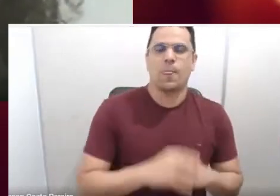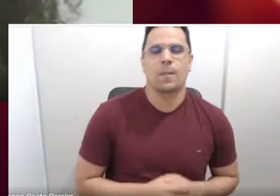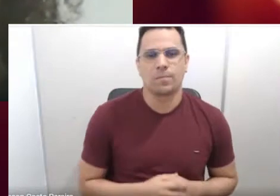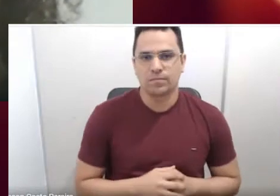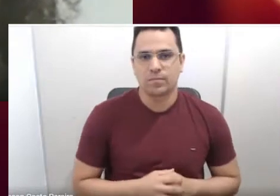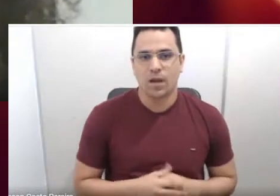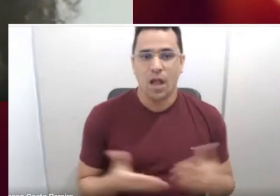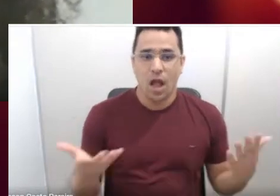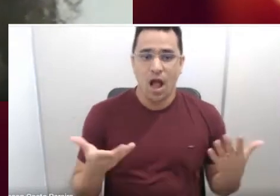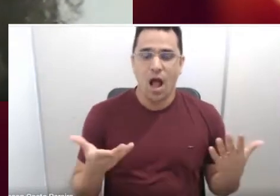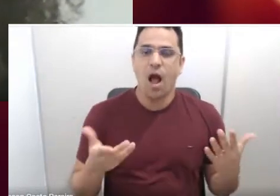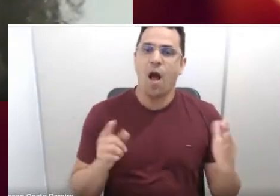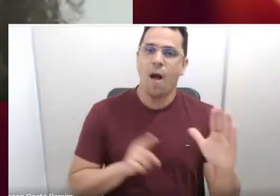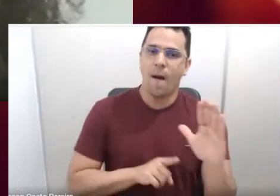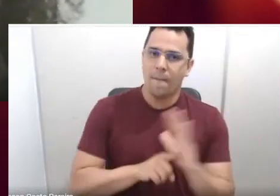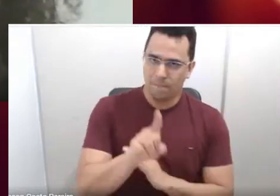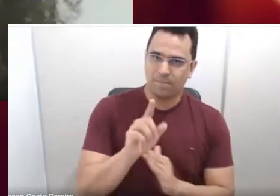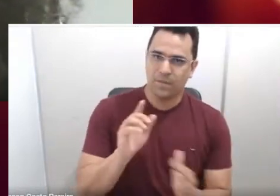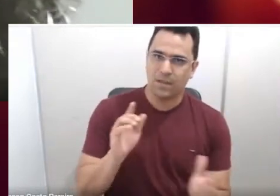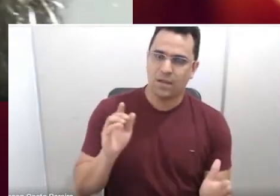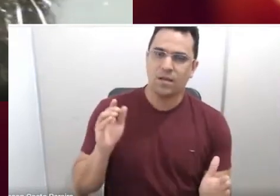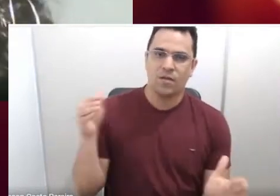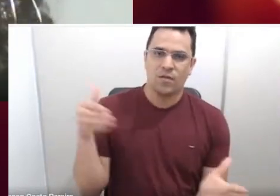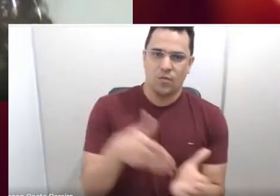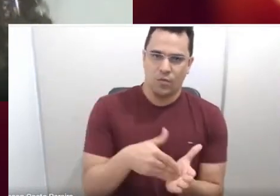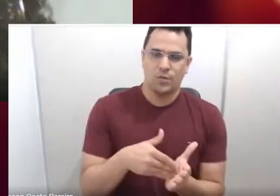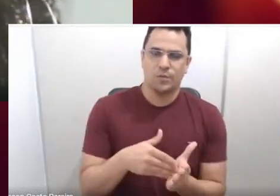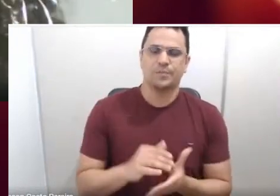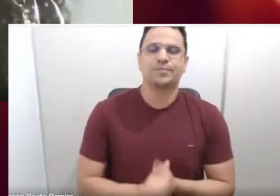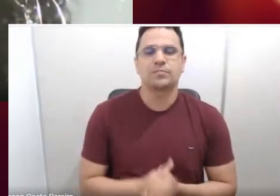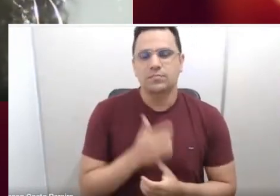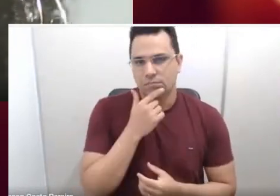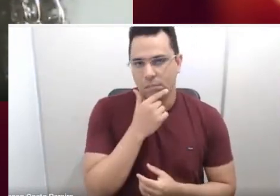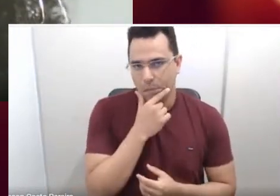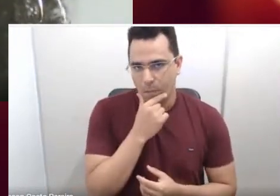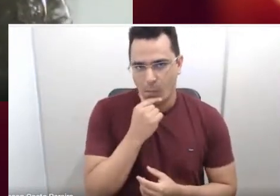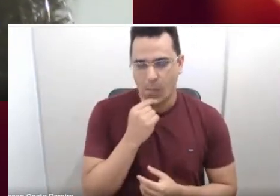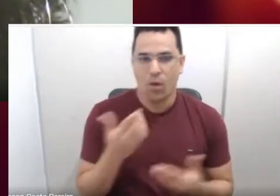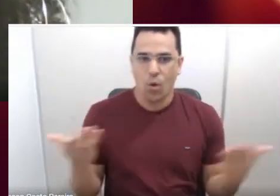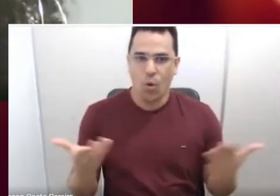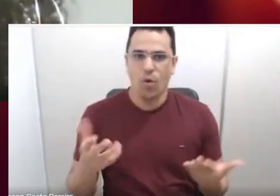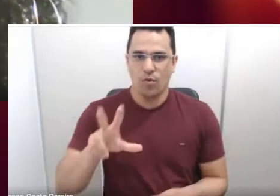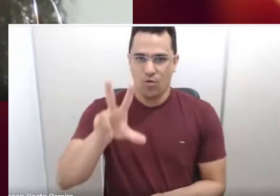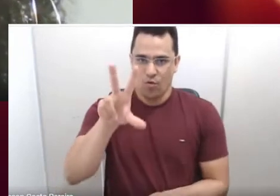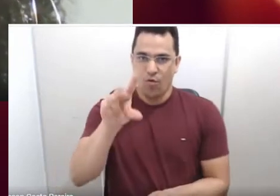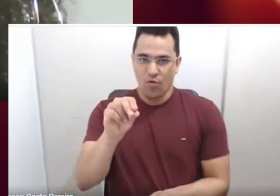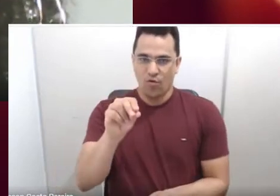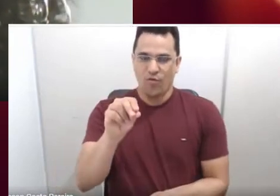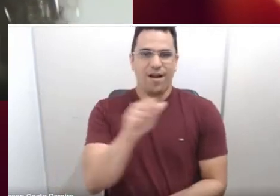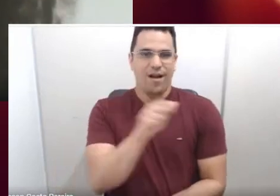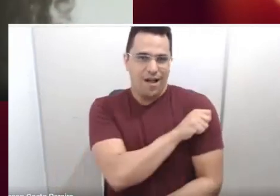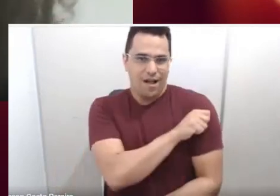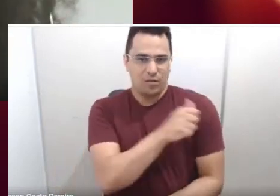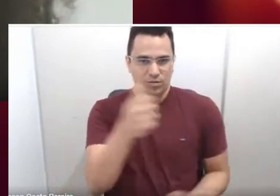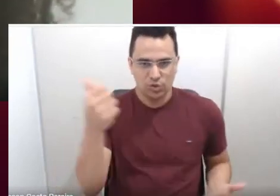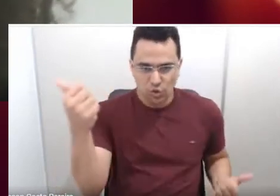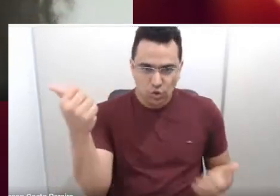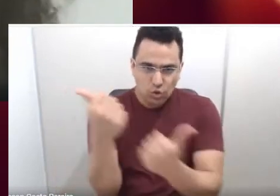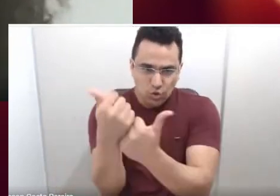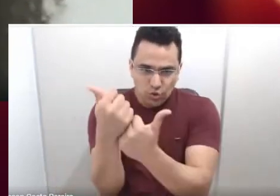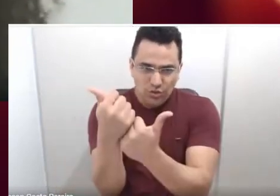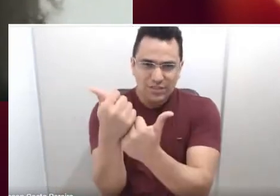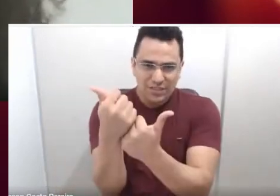gente finalizar aqui o nosso bate-papo, se o suporte oferecido pela universidade, ele contemplou de alguma